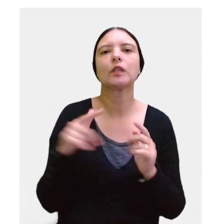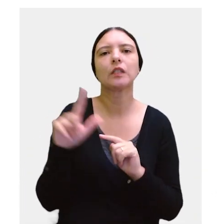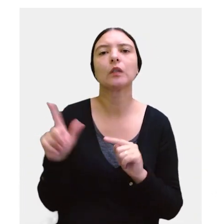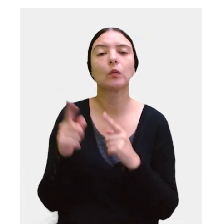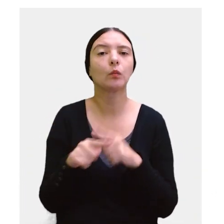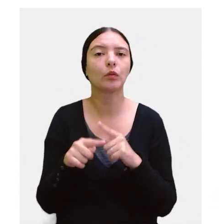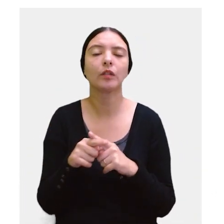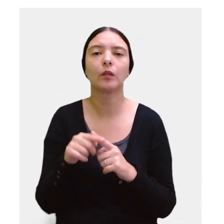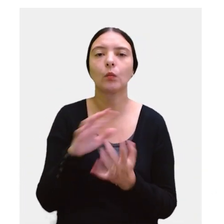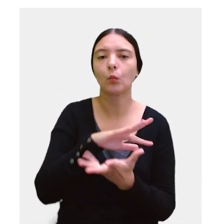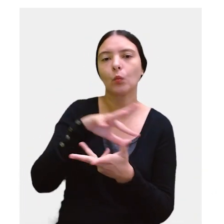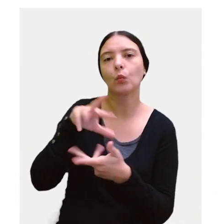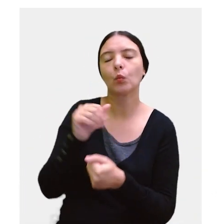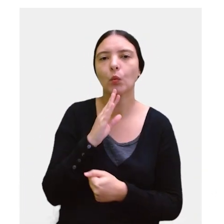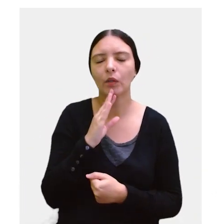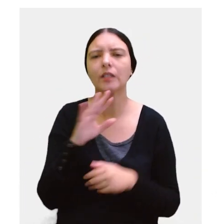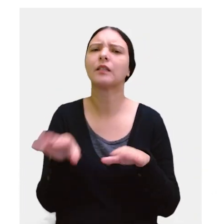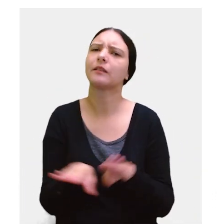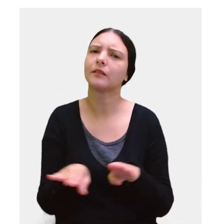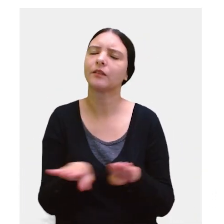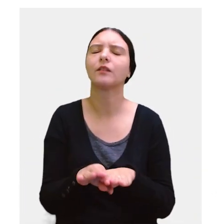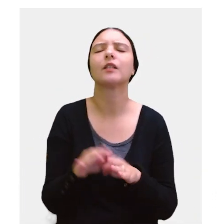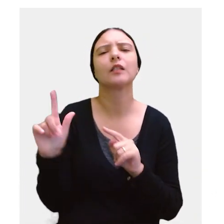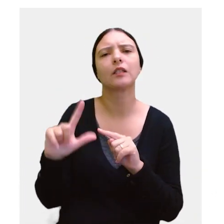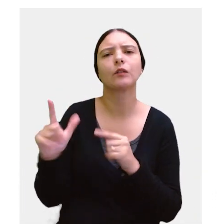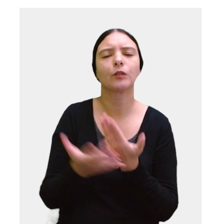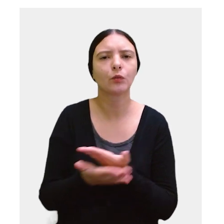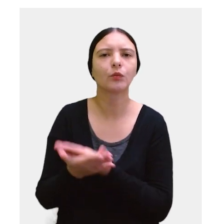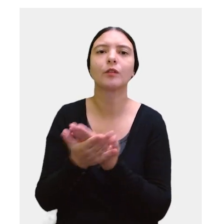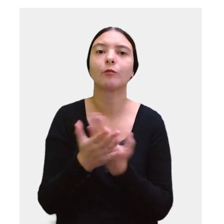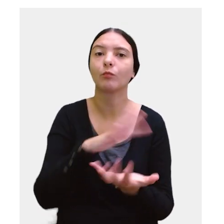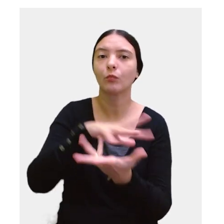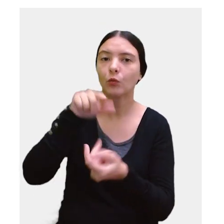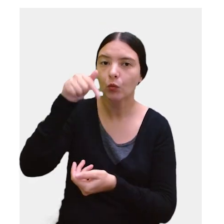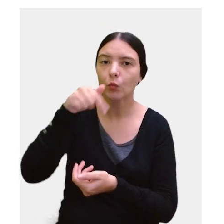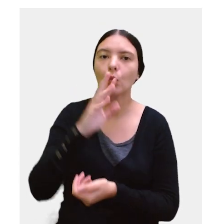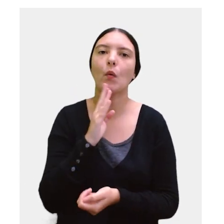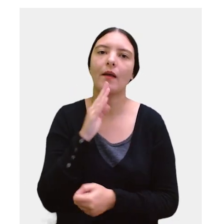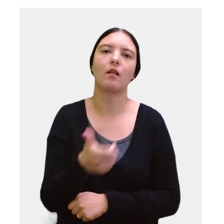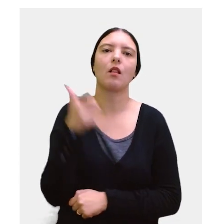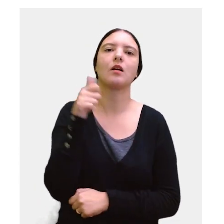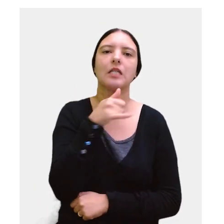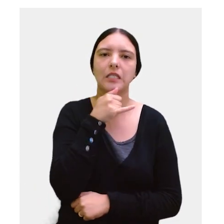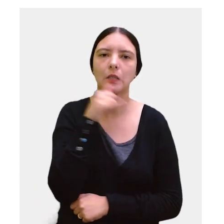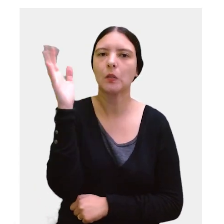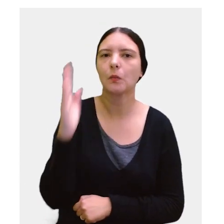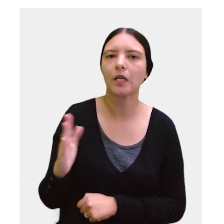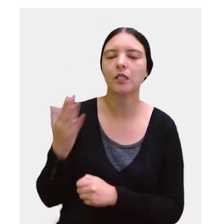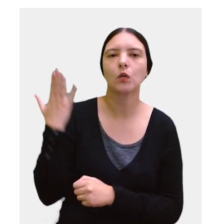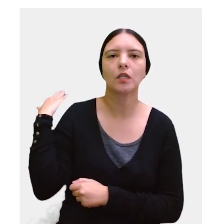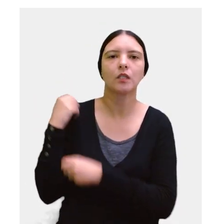visual, construindo a imagem de Carangola, misturando ficção e realidade. Assim, estudo literatura porque é uma forma de conhecer o